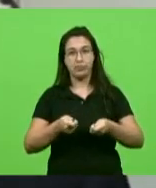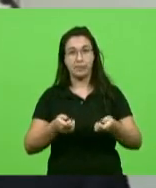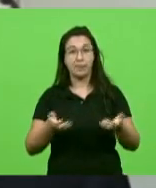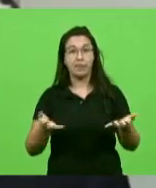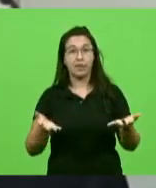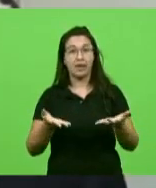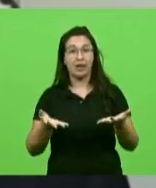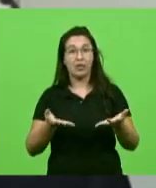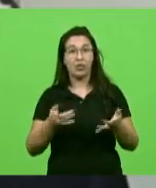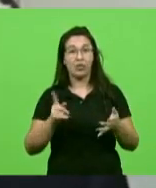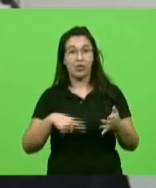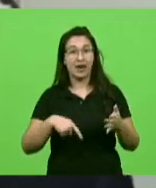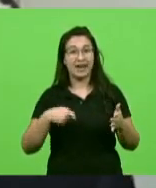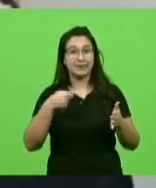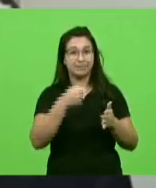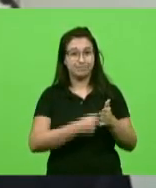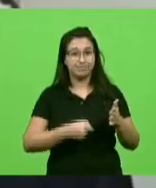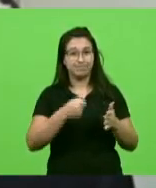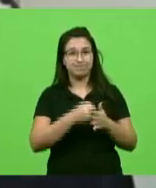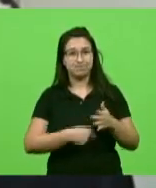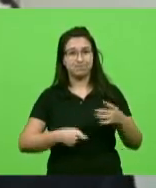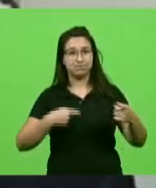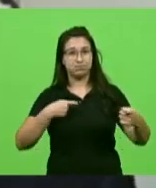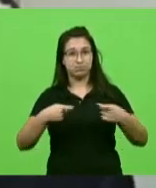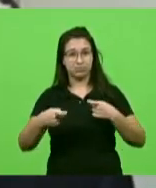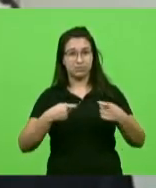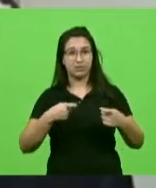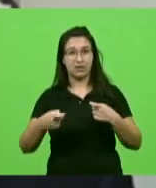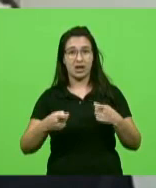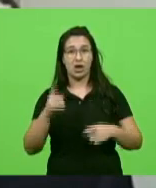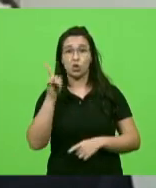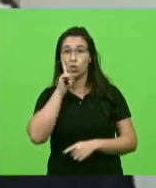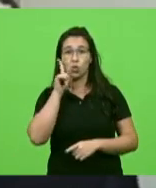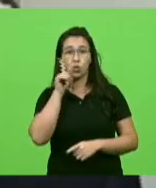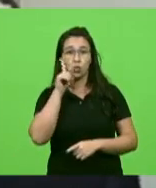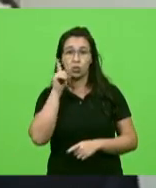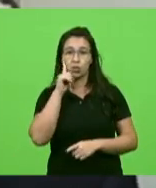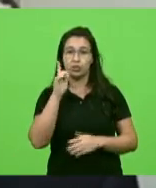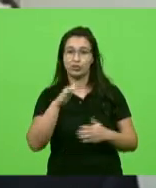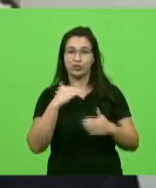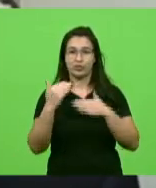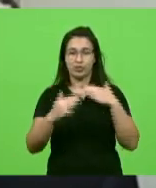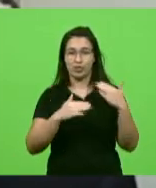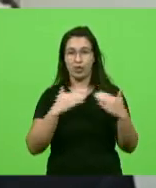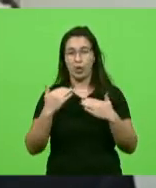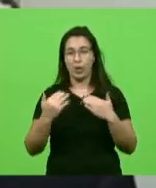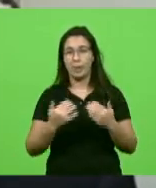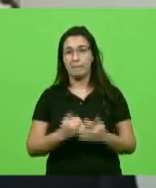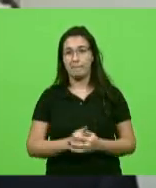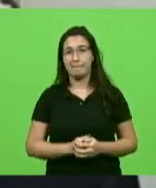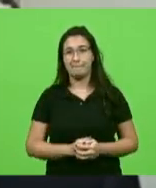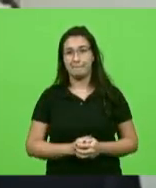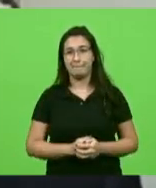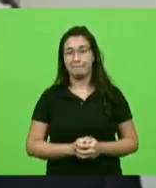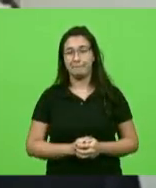no meio de uma batalha perdendo vidas todos os dias e nessa esteira Considero que os fatos